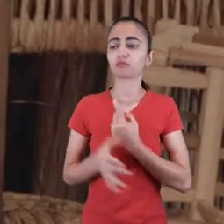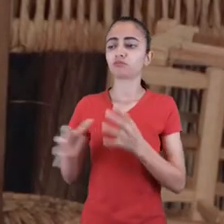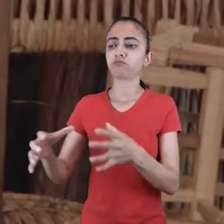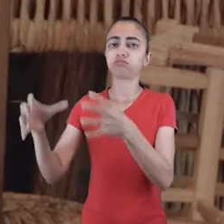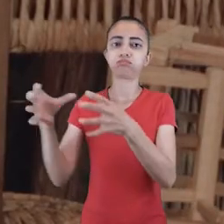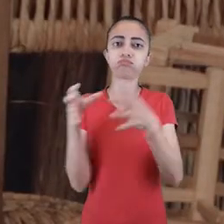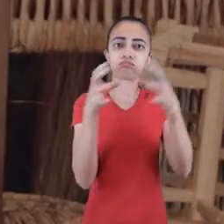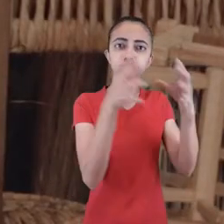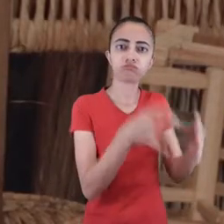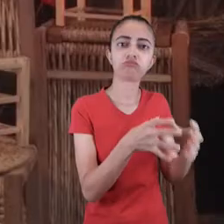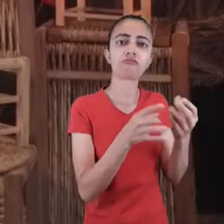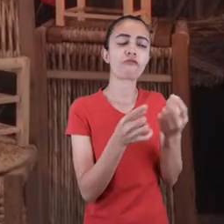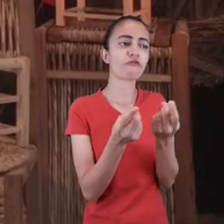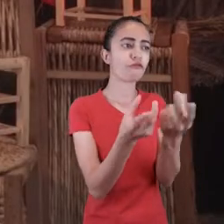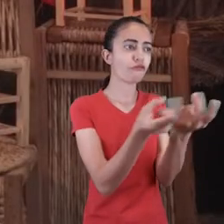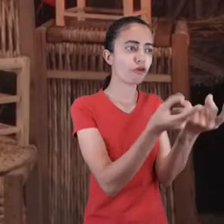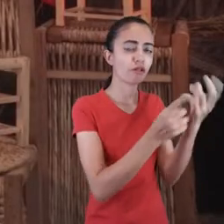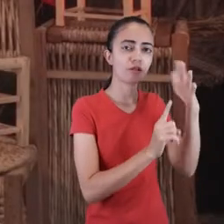ela na feira,